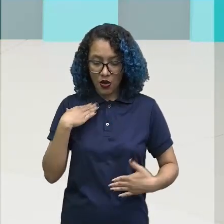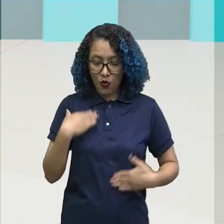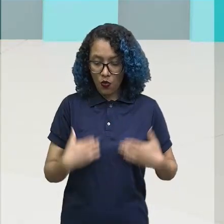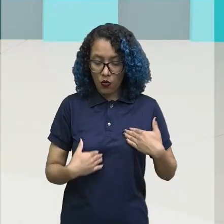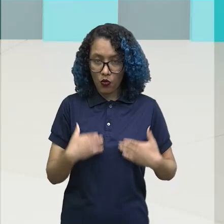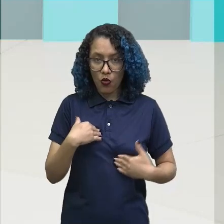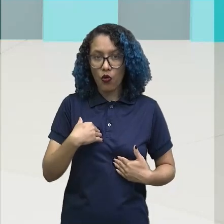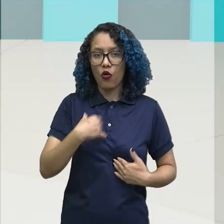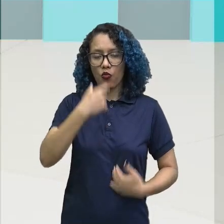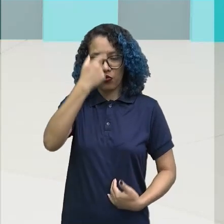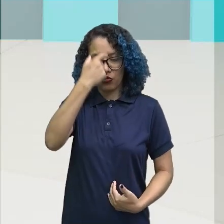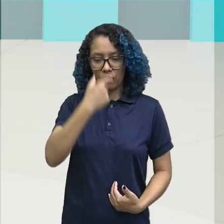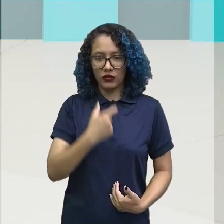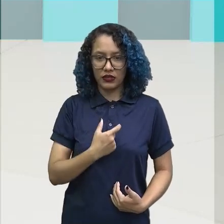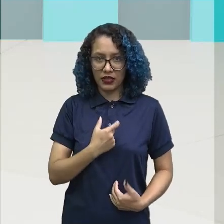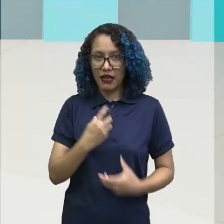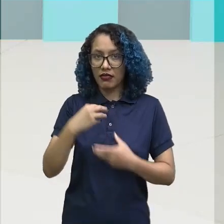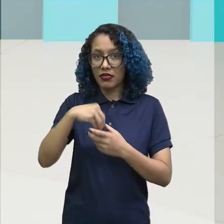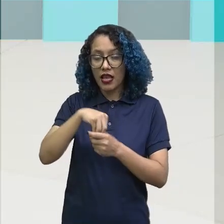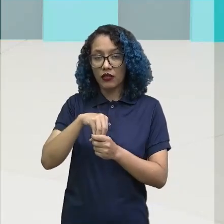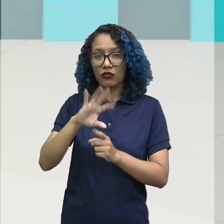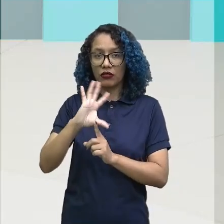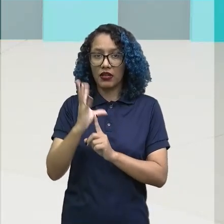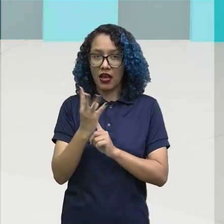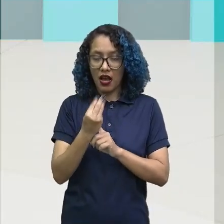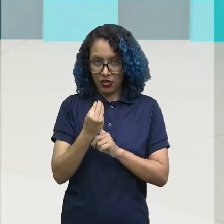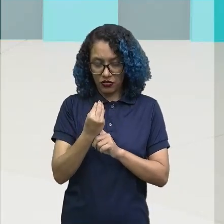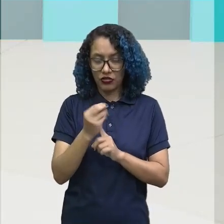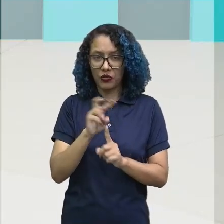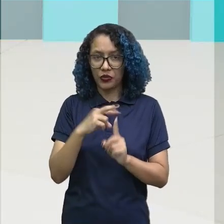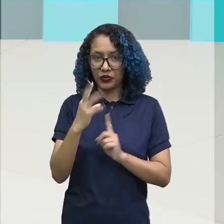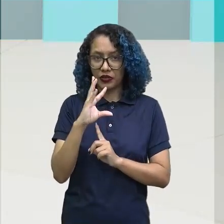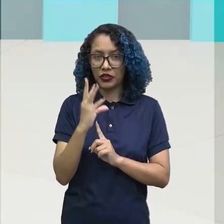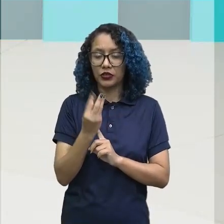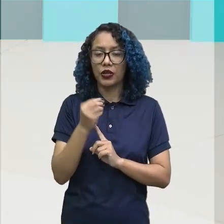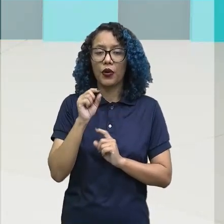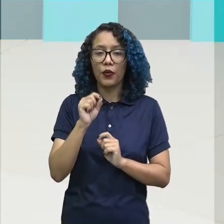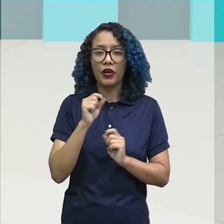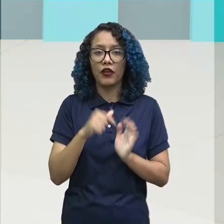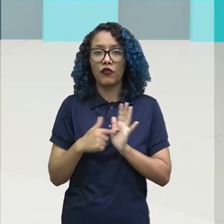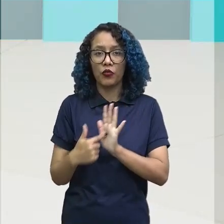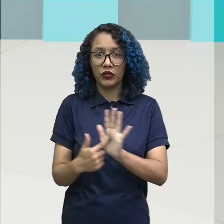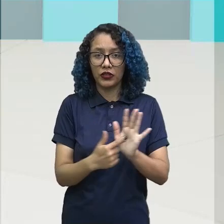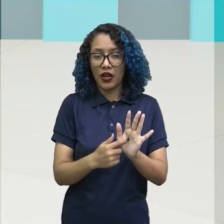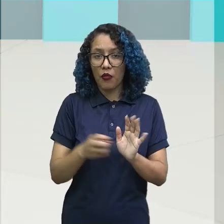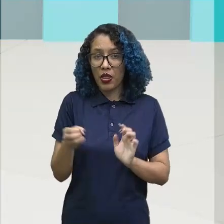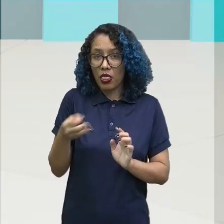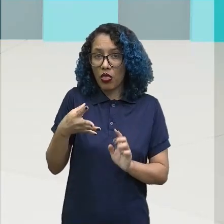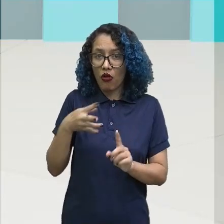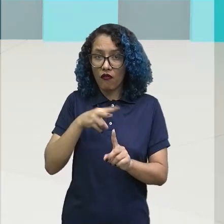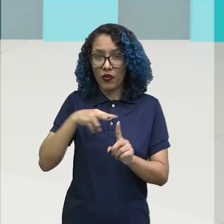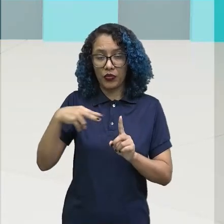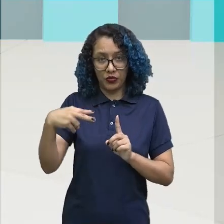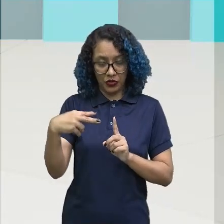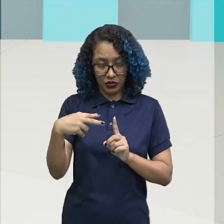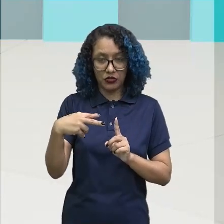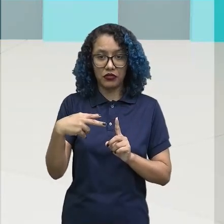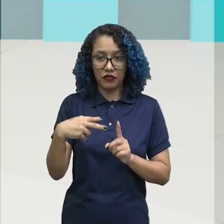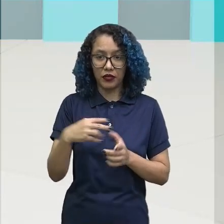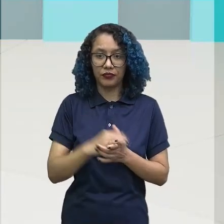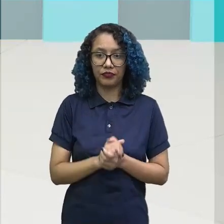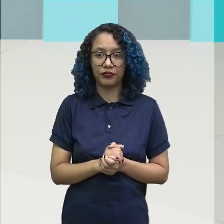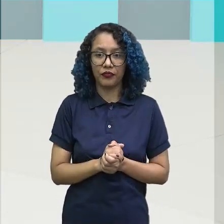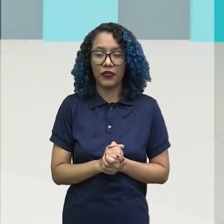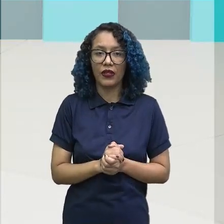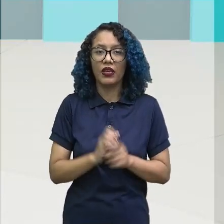dentro da perspectiva artística, hoje eu te apresento um novo olhar, compreendendo que nós somos